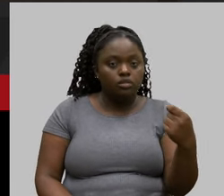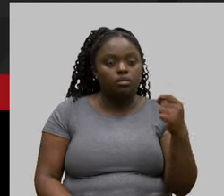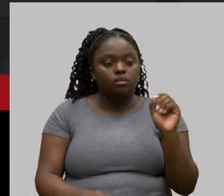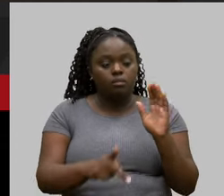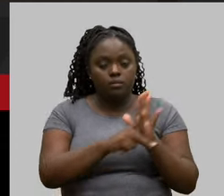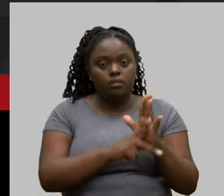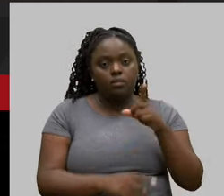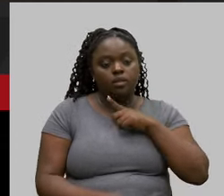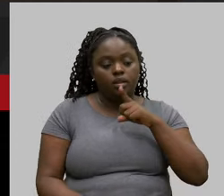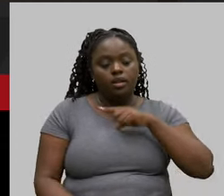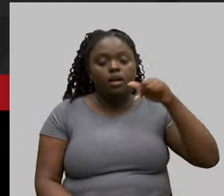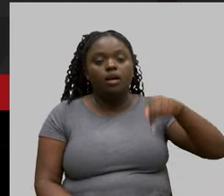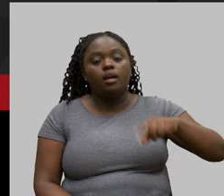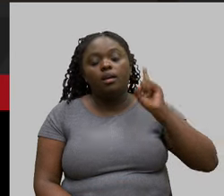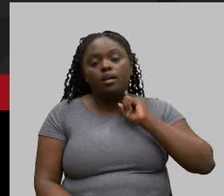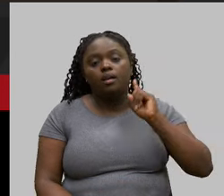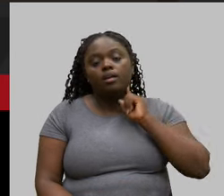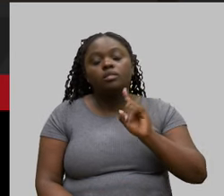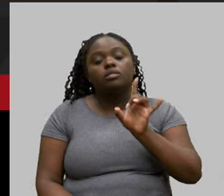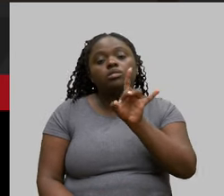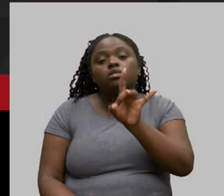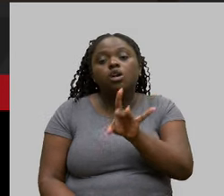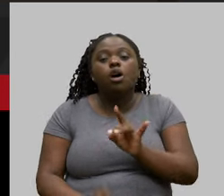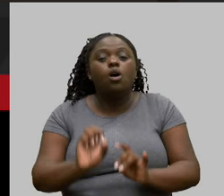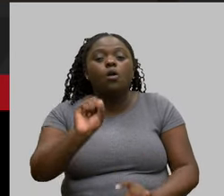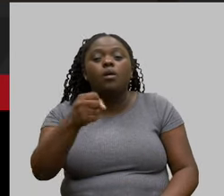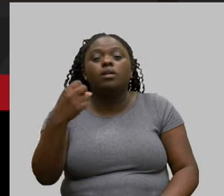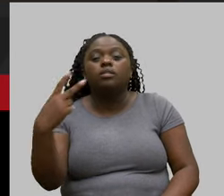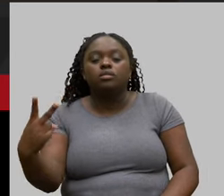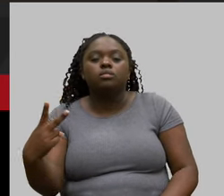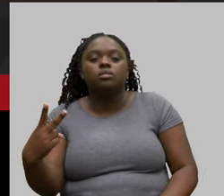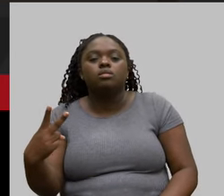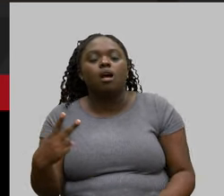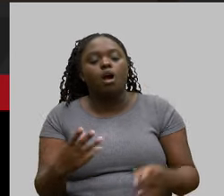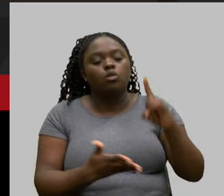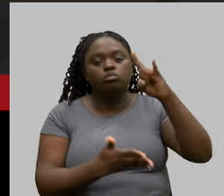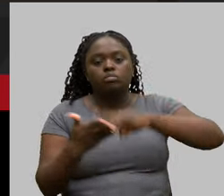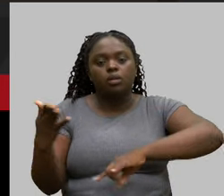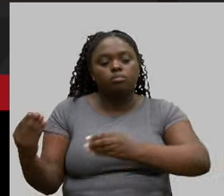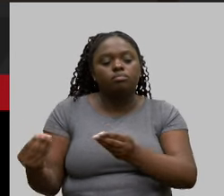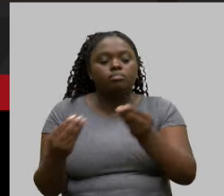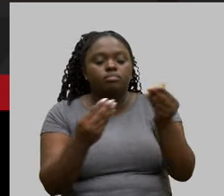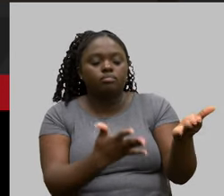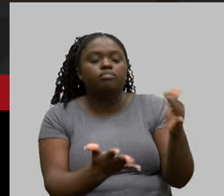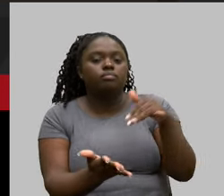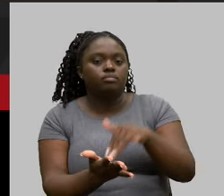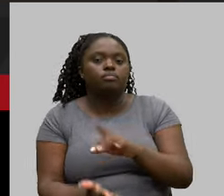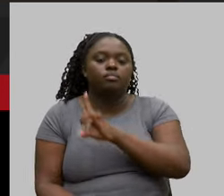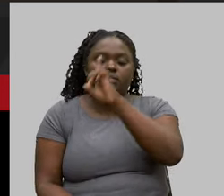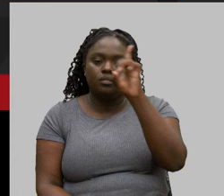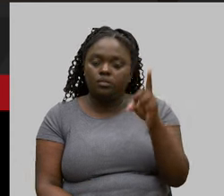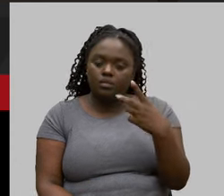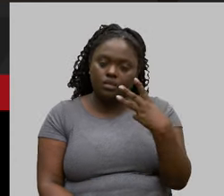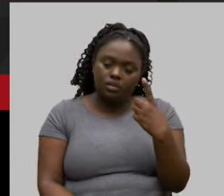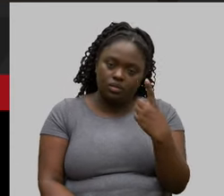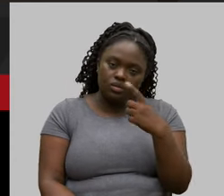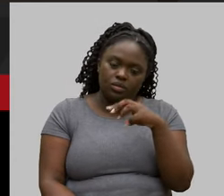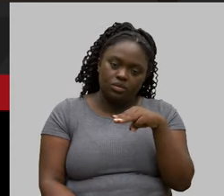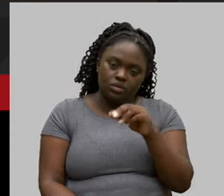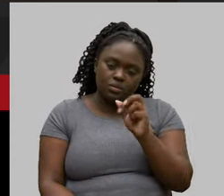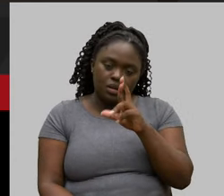Gerais só somente 82 encaminharam no prazo encaminharam até 31 de Março outros 81